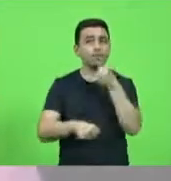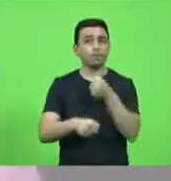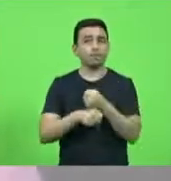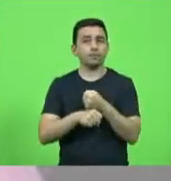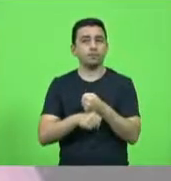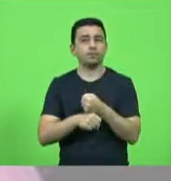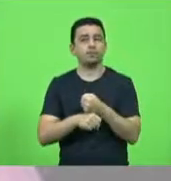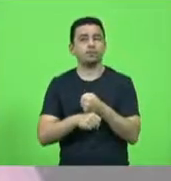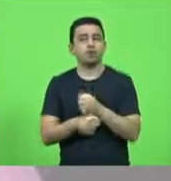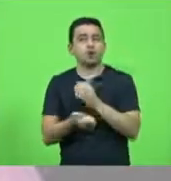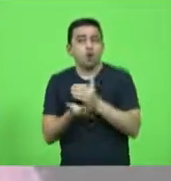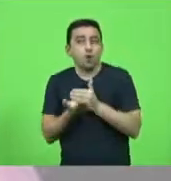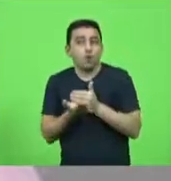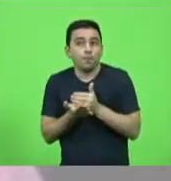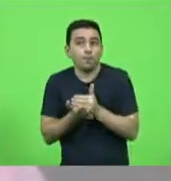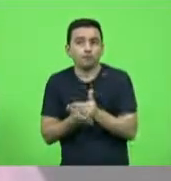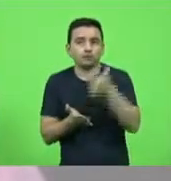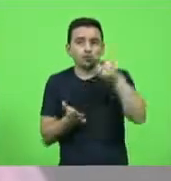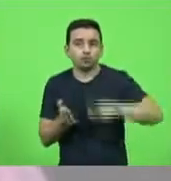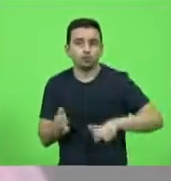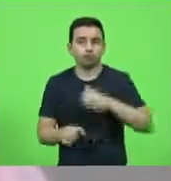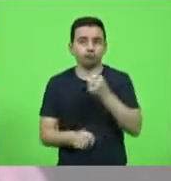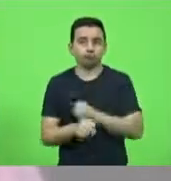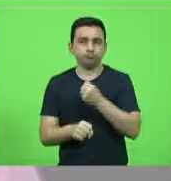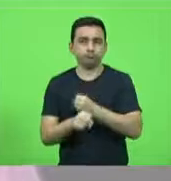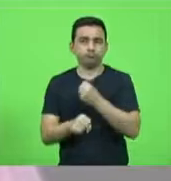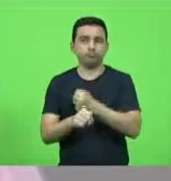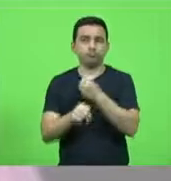seriam reiniciadas as obras da